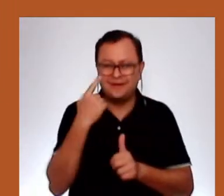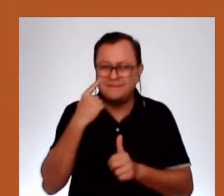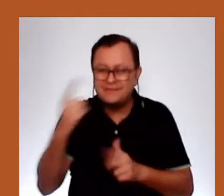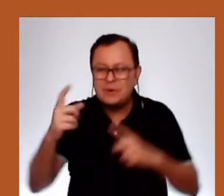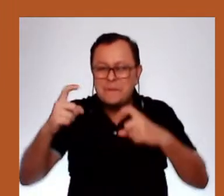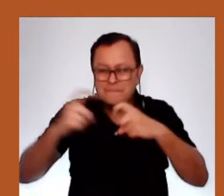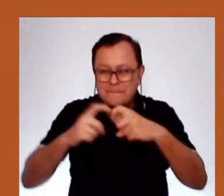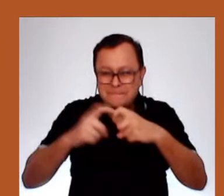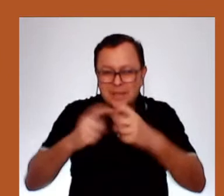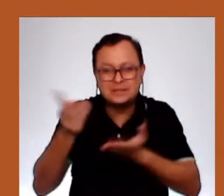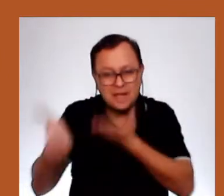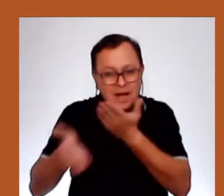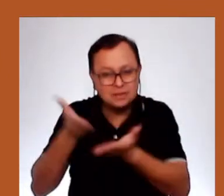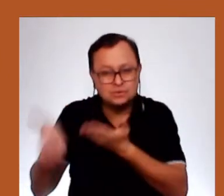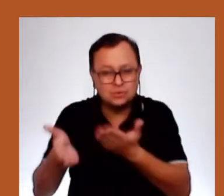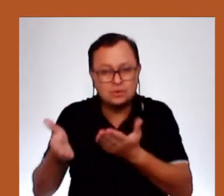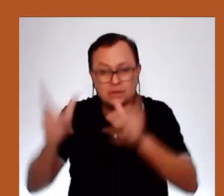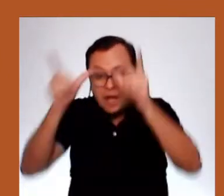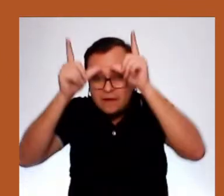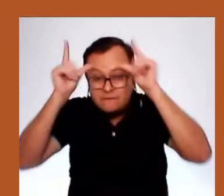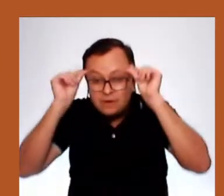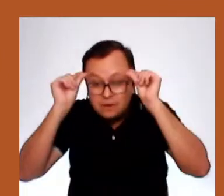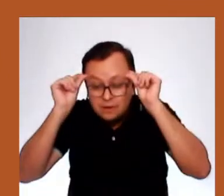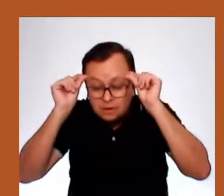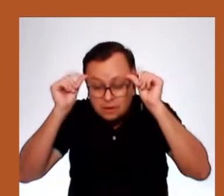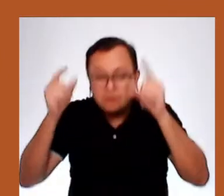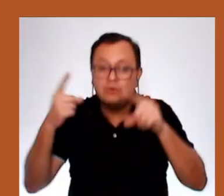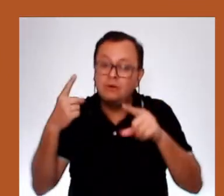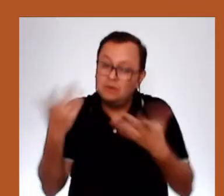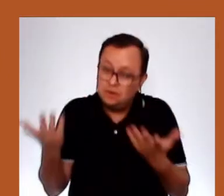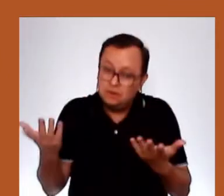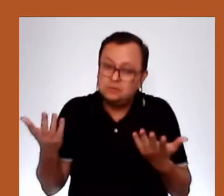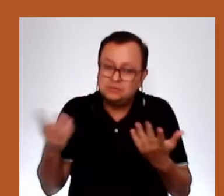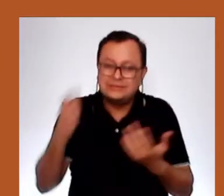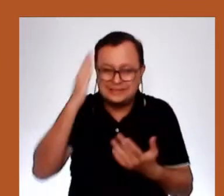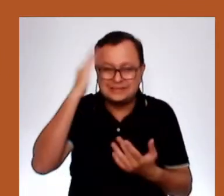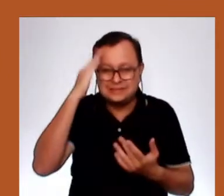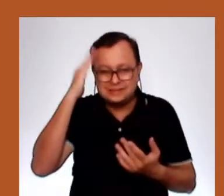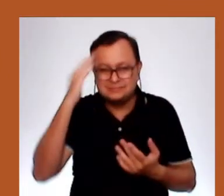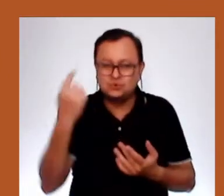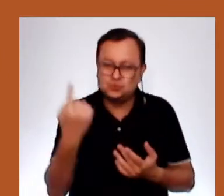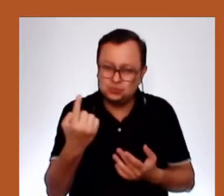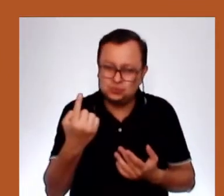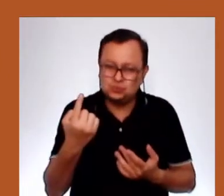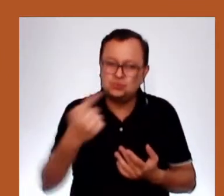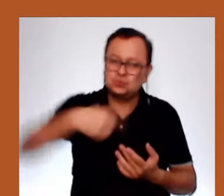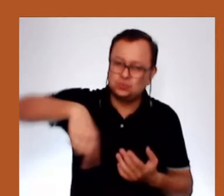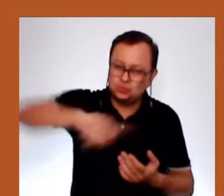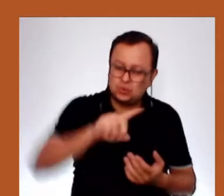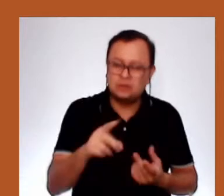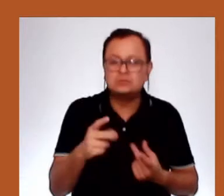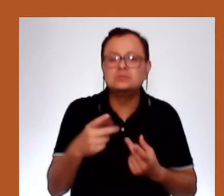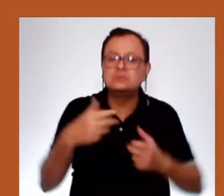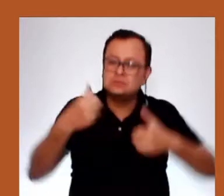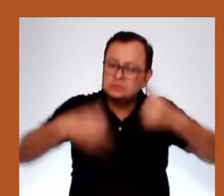está ajudando uma enfermagem. Porque sabe uma coisa que a gente está falando aqui?